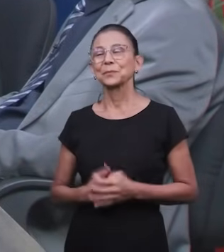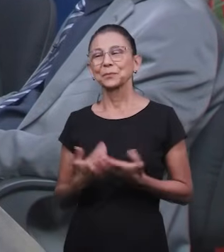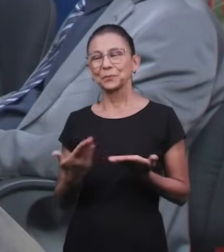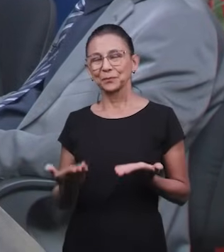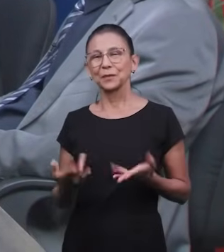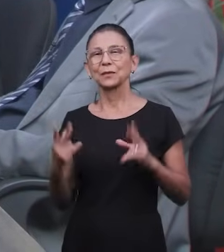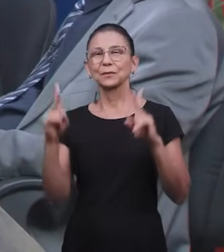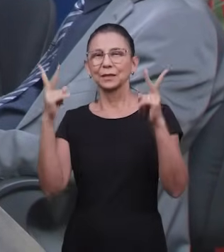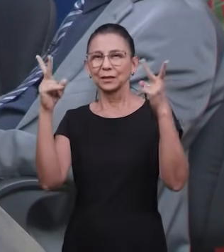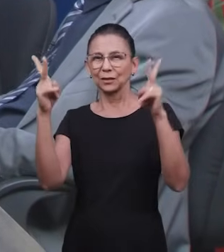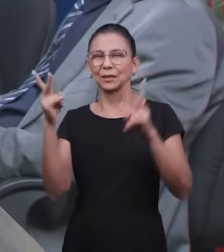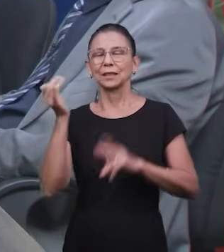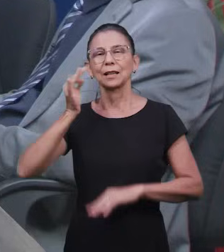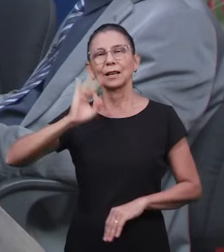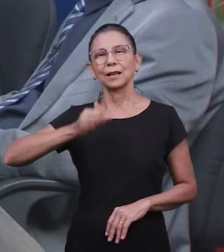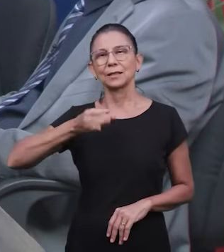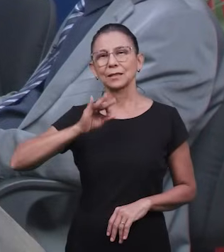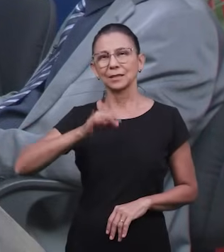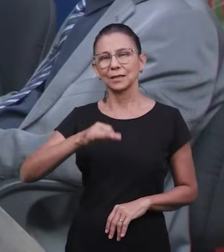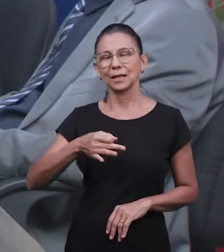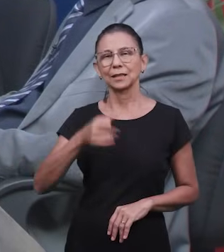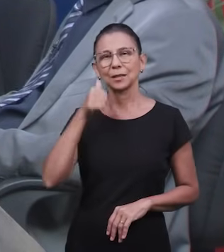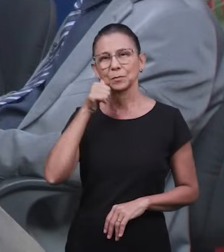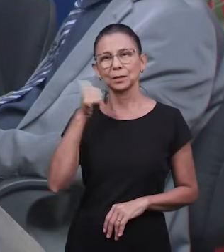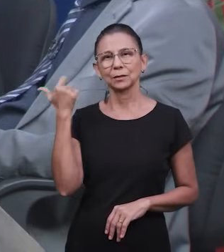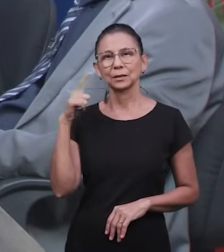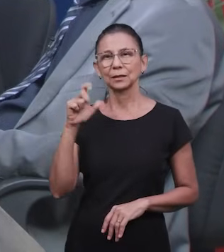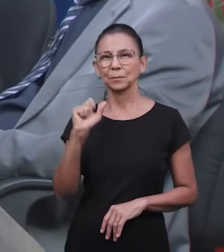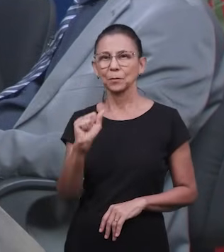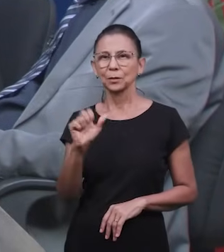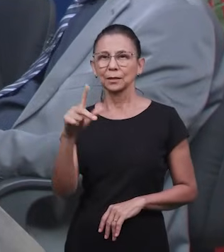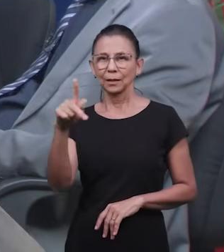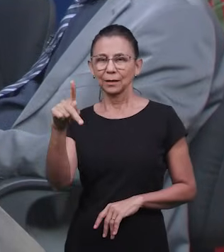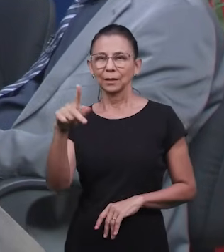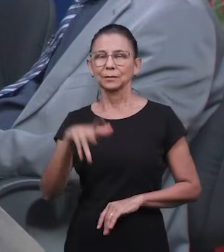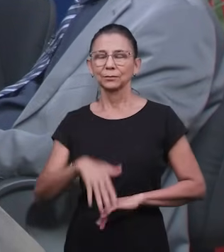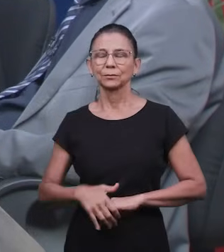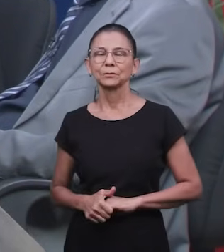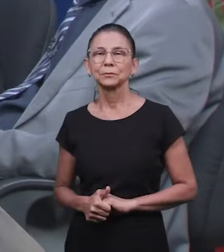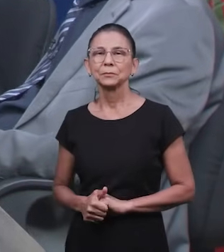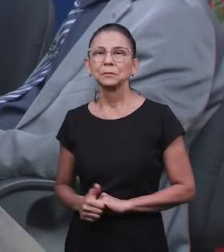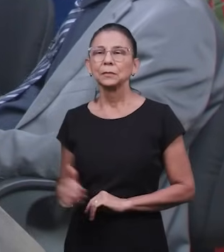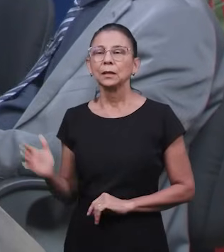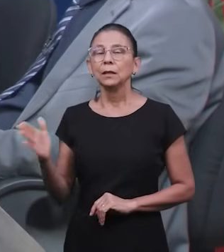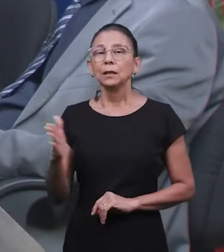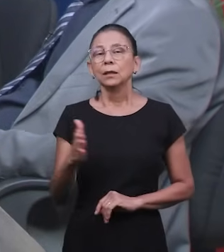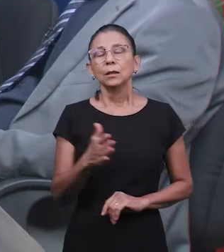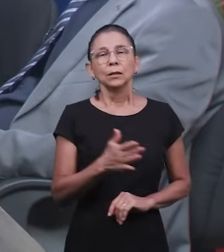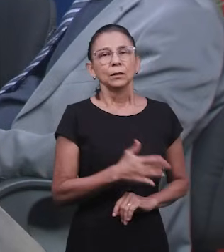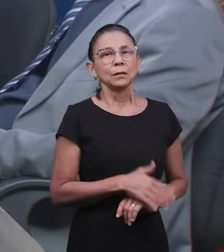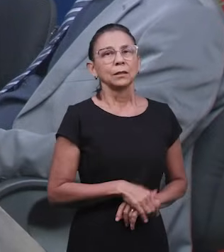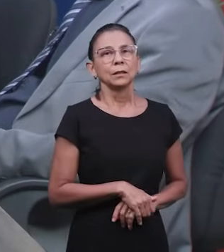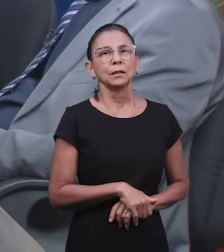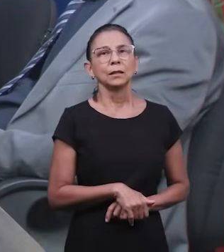veio a vitória Isso aí. e veio a grande bênção. Amém. Pastor João da Mata.